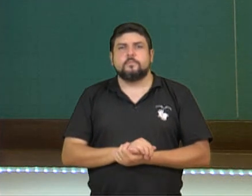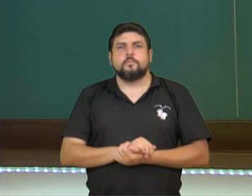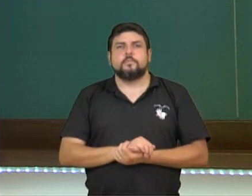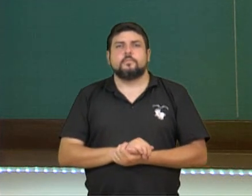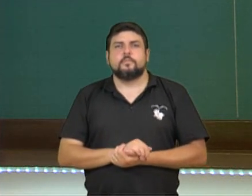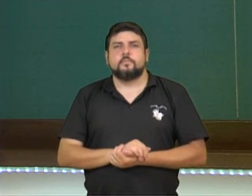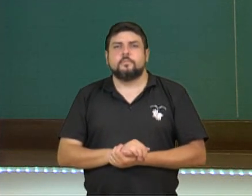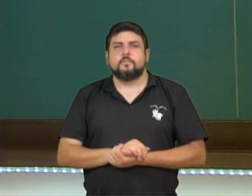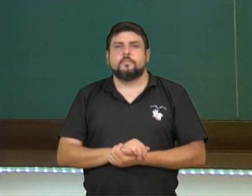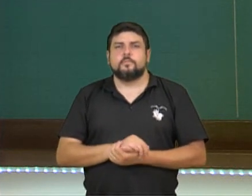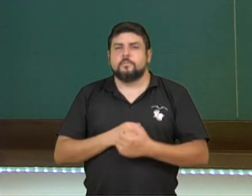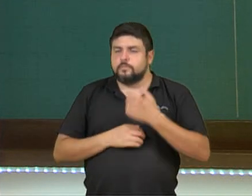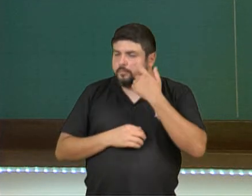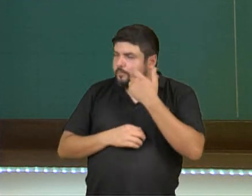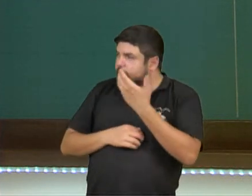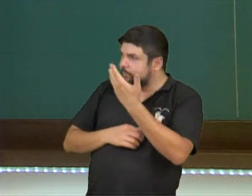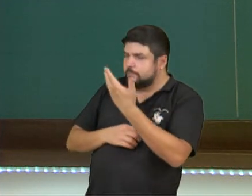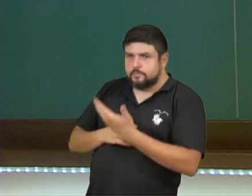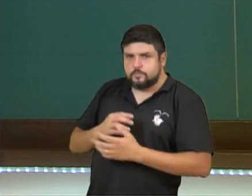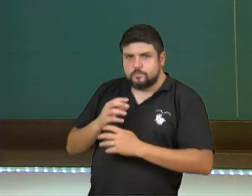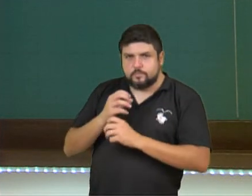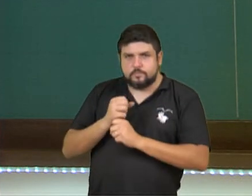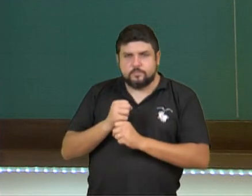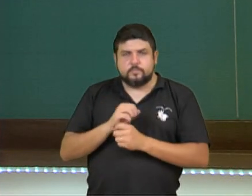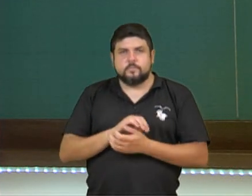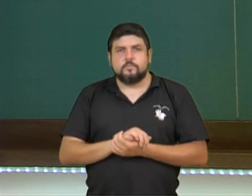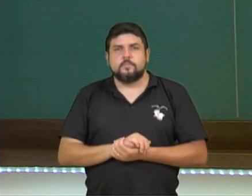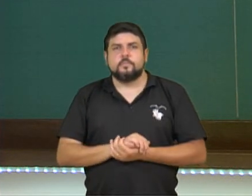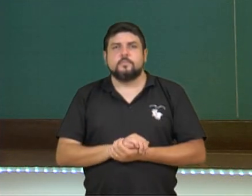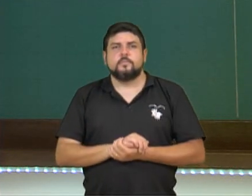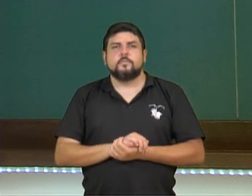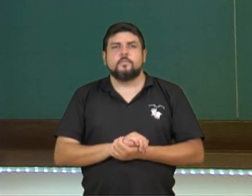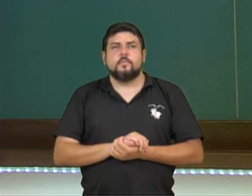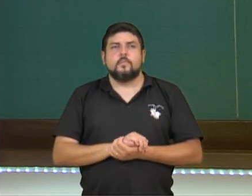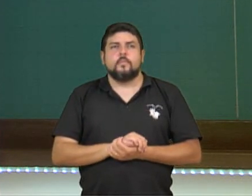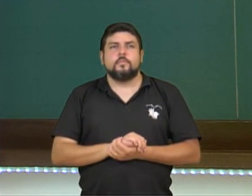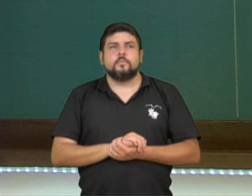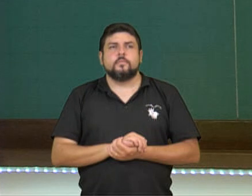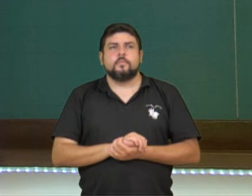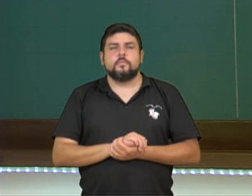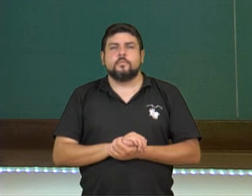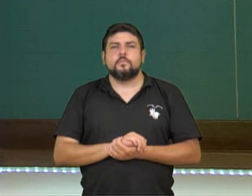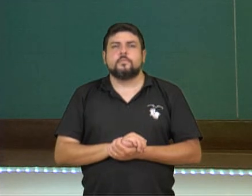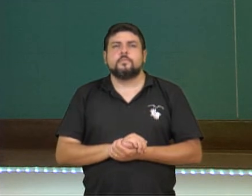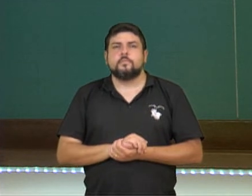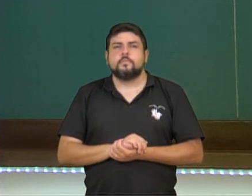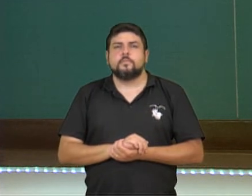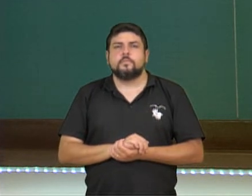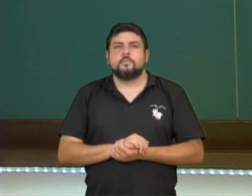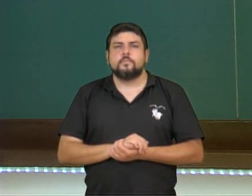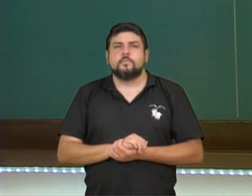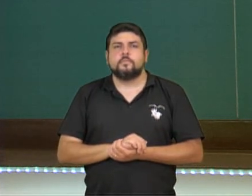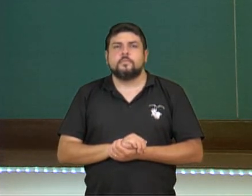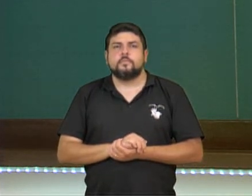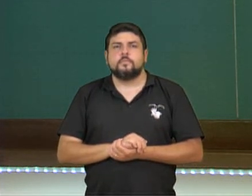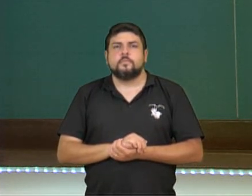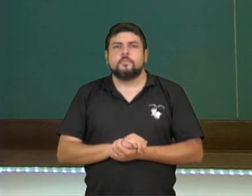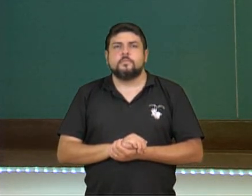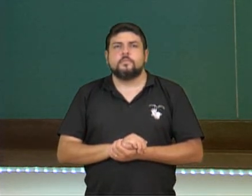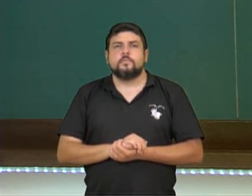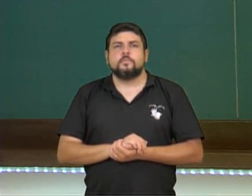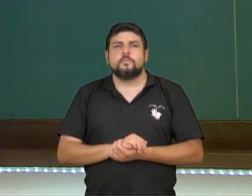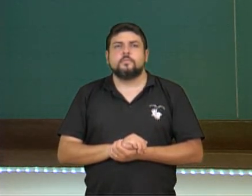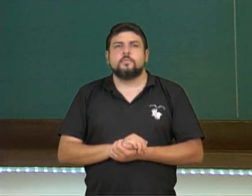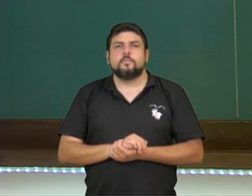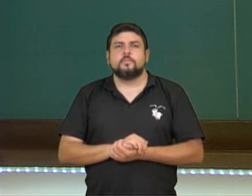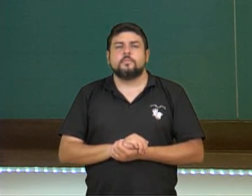a área de um retângulo, entre parênteses, porque quando está o menos na frente, ele muda o sinal de todo mundo, menos o outro retângulo, menos o b ao